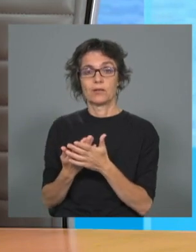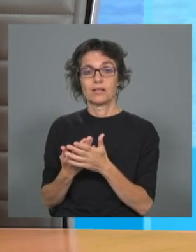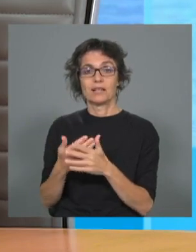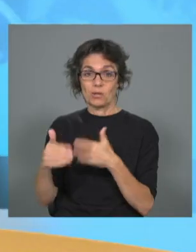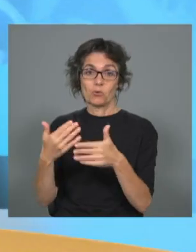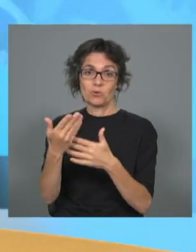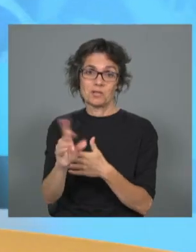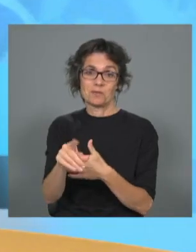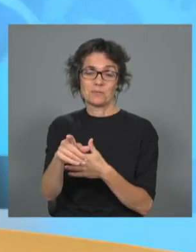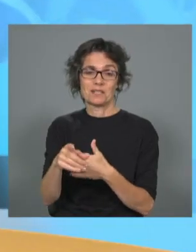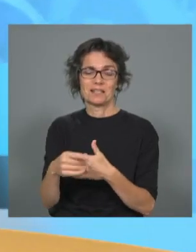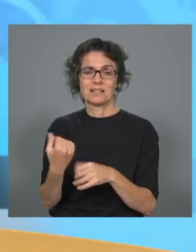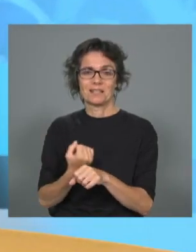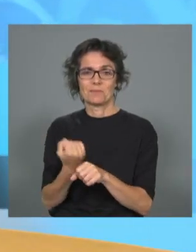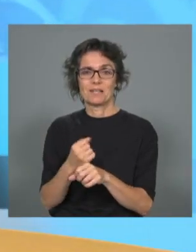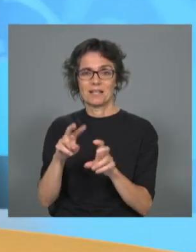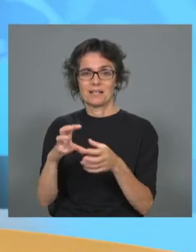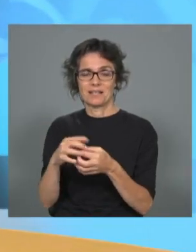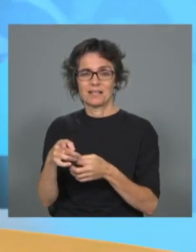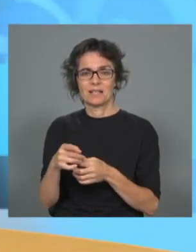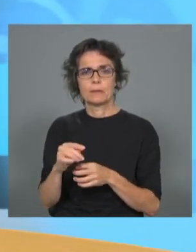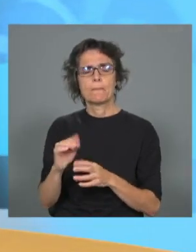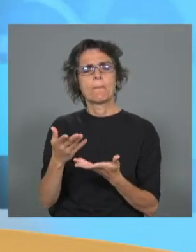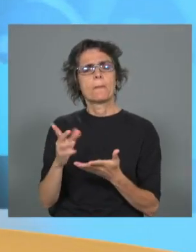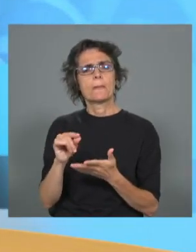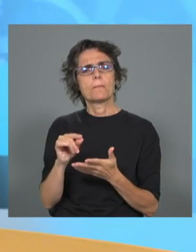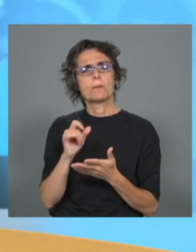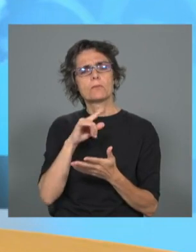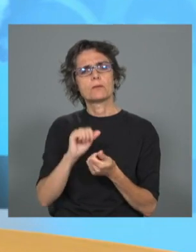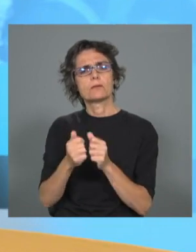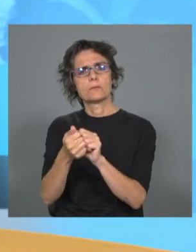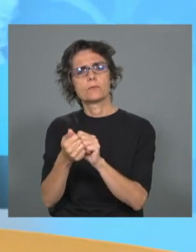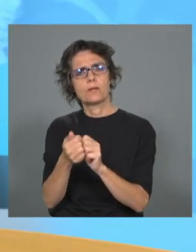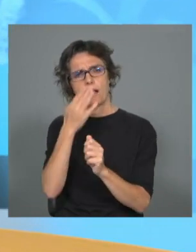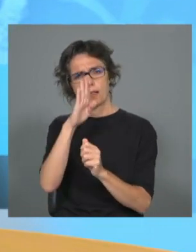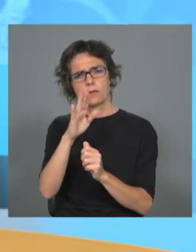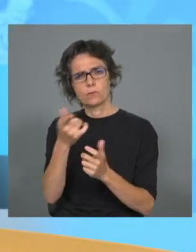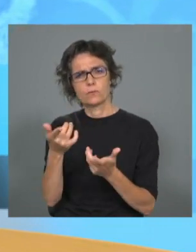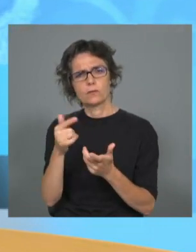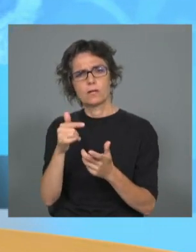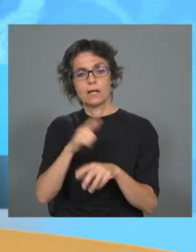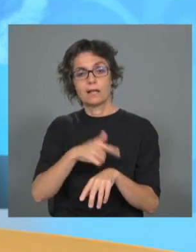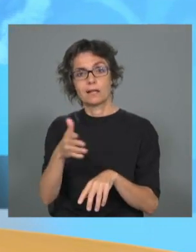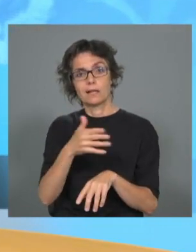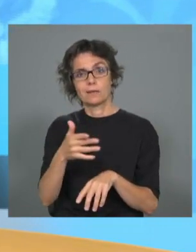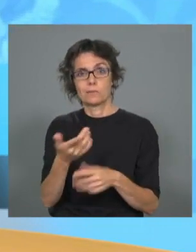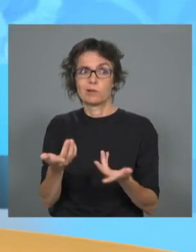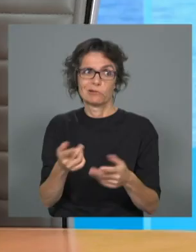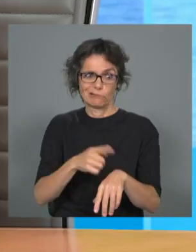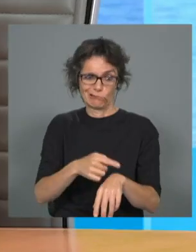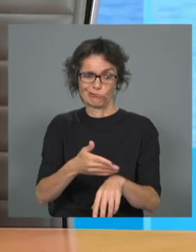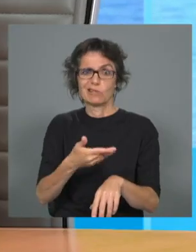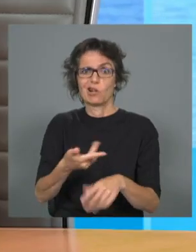oportunidades de trabalho nesta matéria e, principalmente, de concretização e de mudança de atitudes. O nosso tempo é que não nos permite ir mais